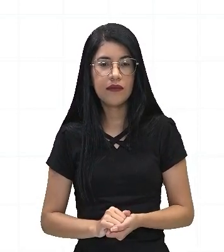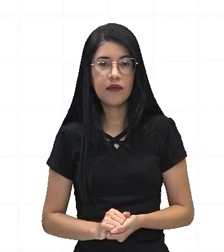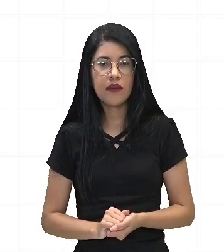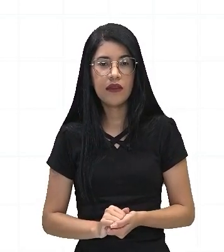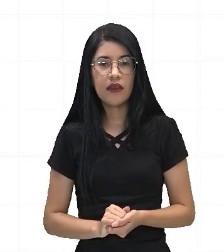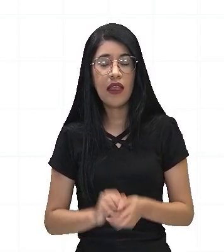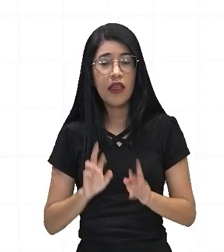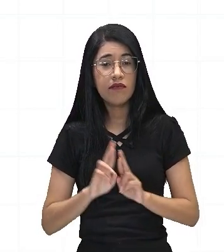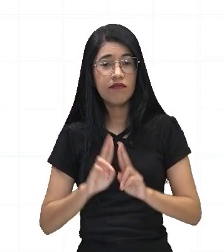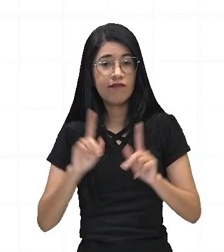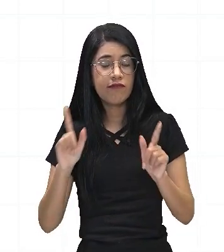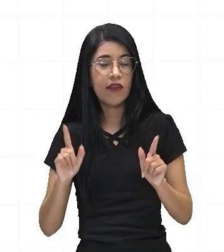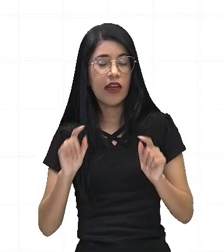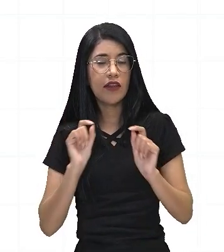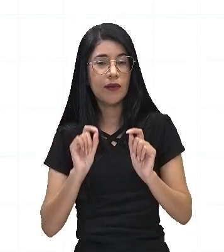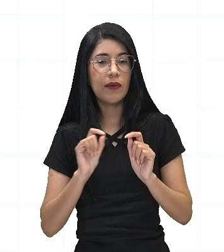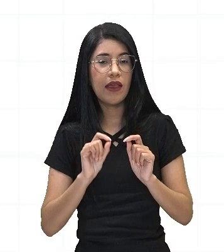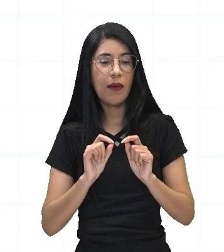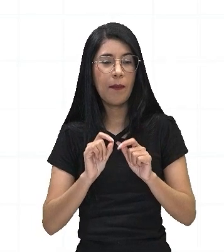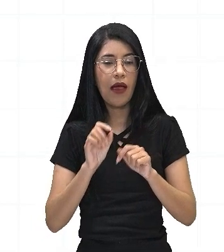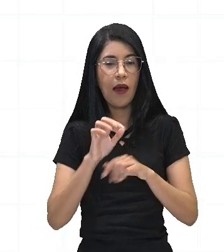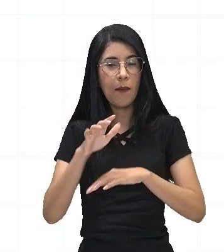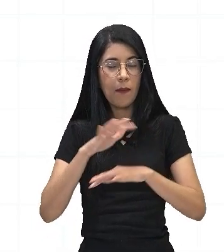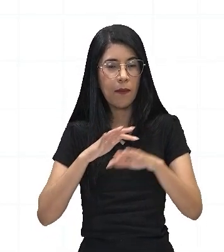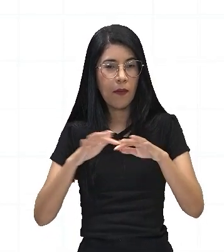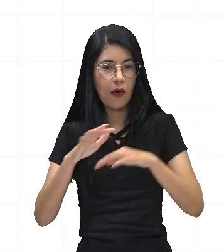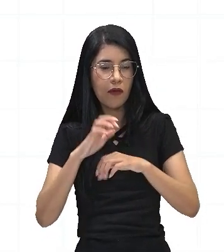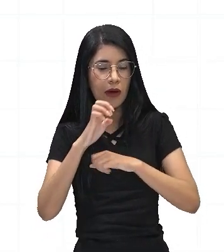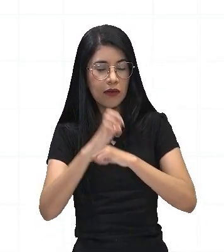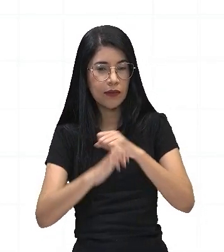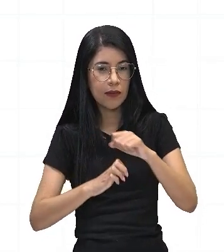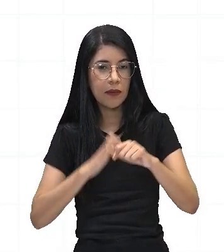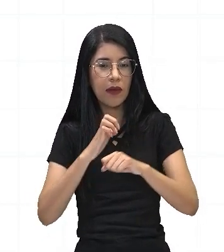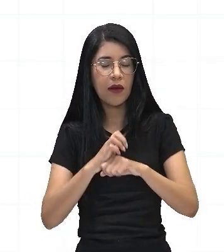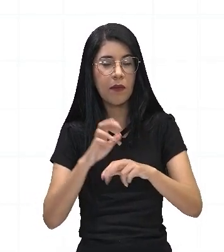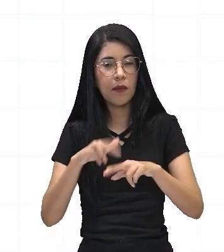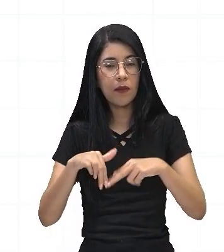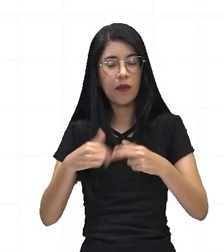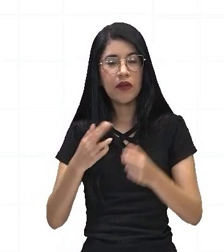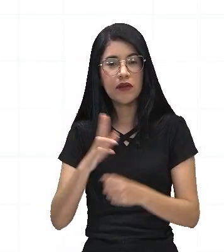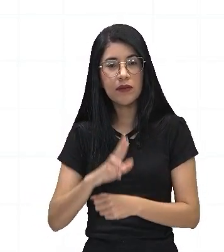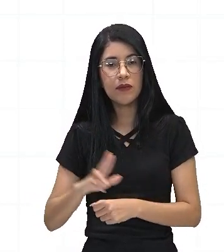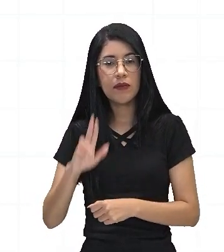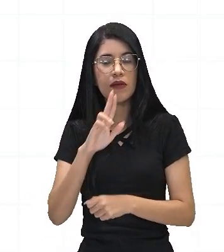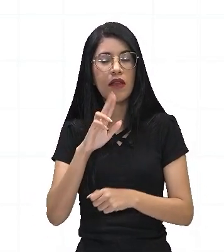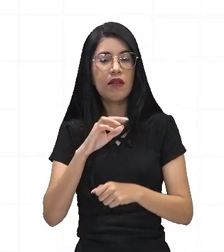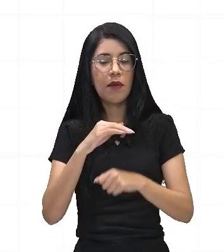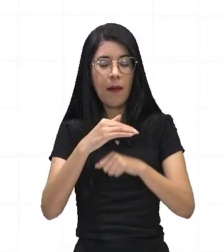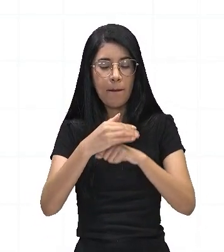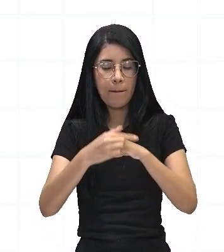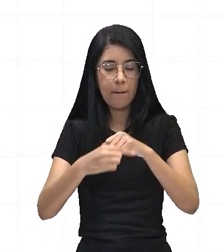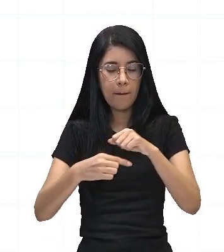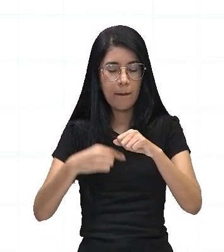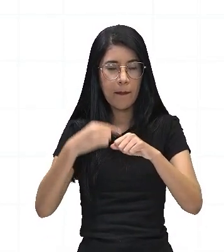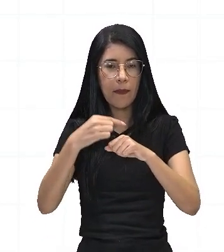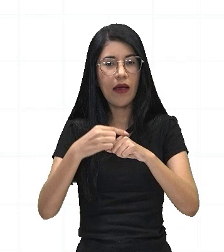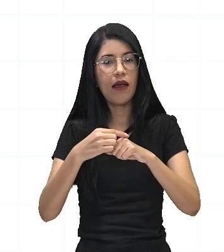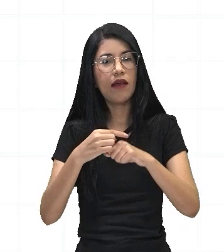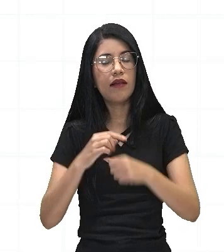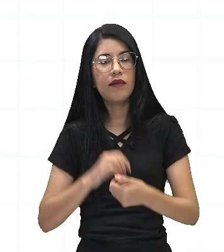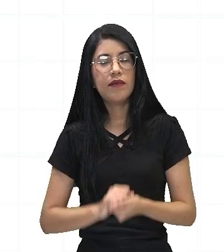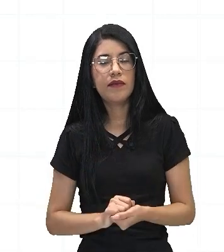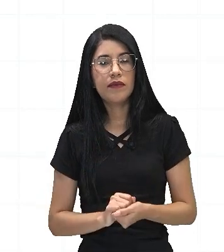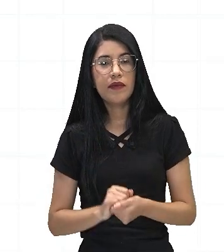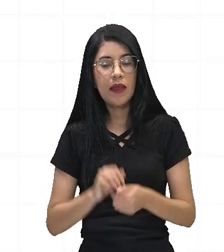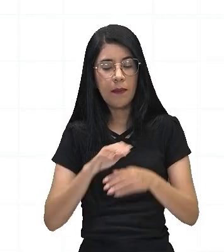opõem-se fortemente à movimentação de cargas e, por isso, são usados para isolar superfícies de